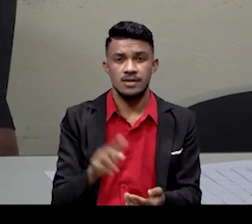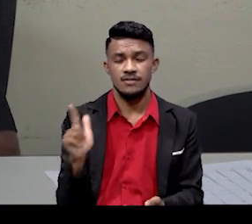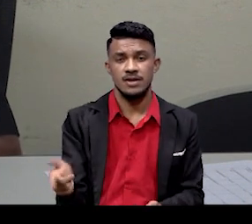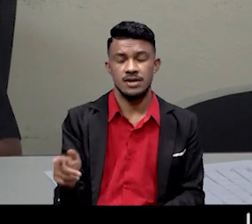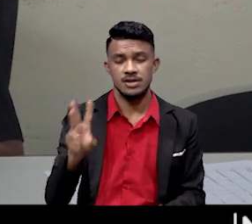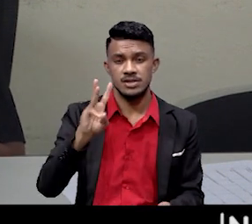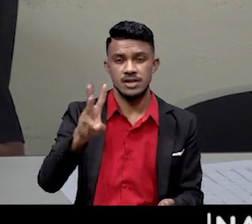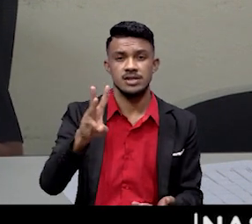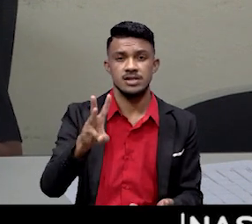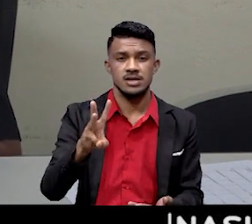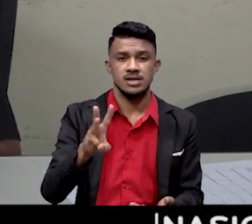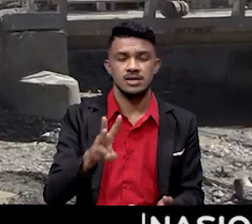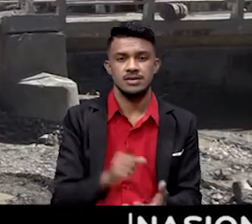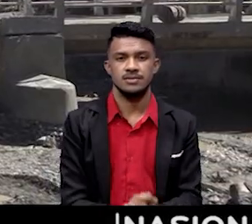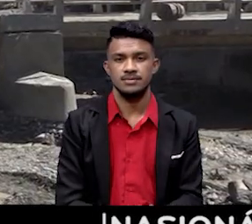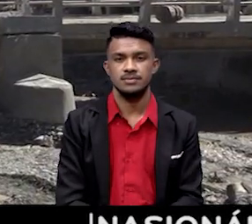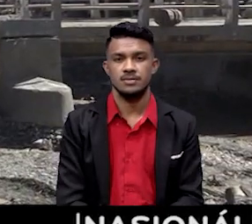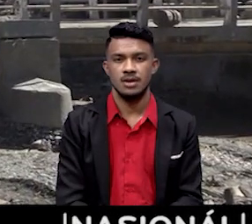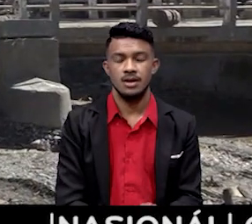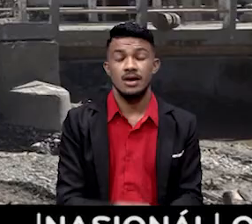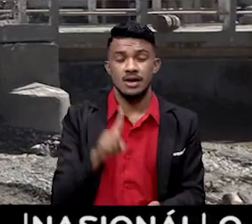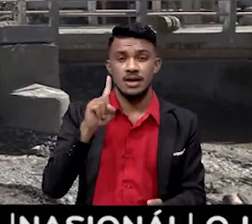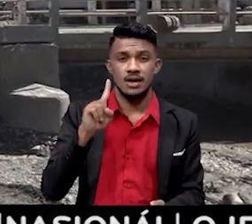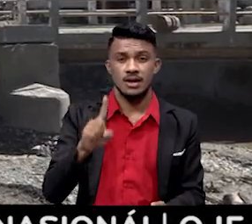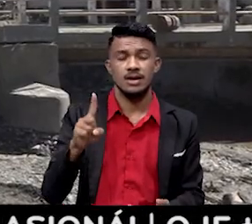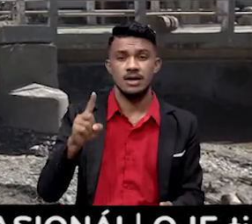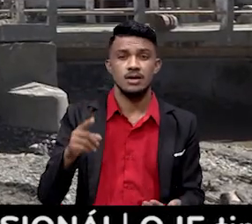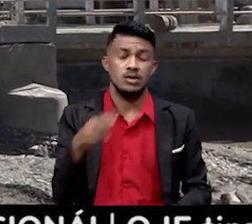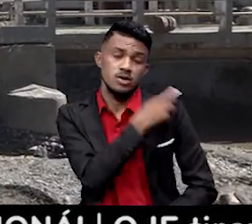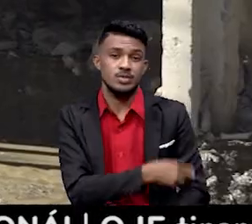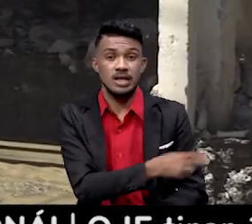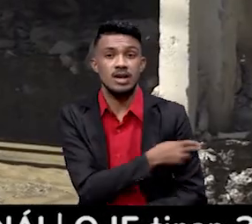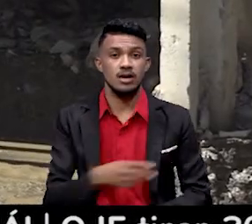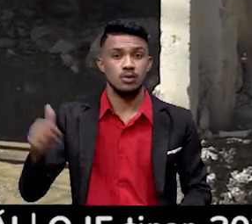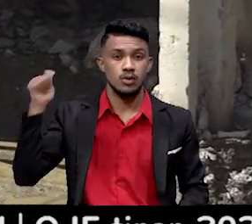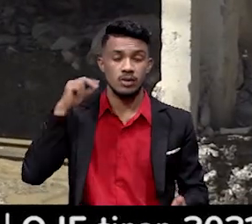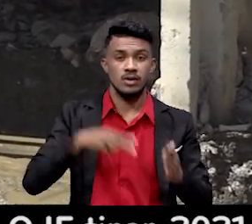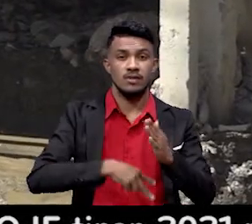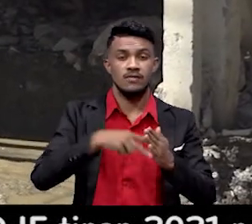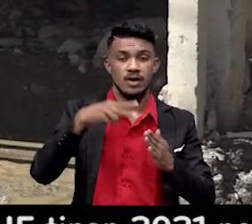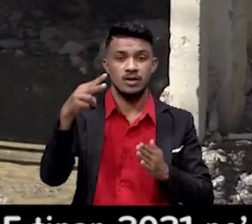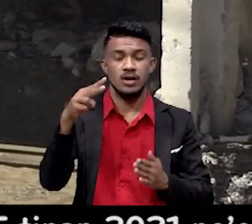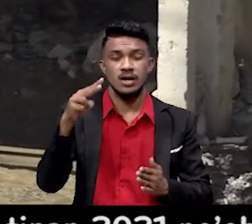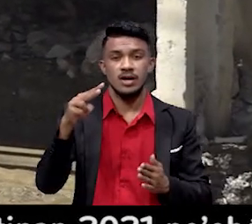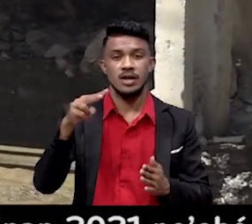213.895,26 centavos. E da Hospital Nicoto Bidau, o valor